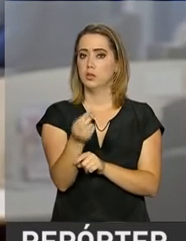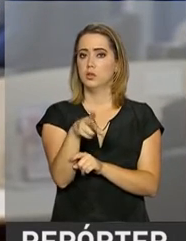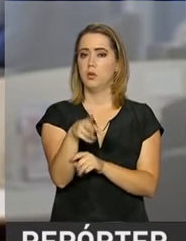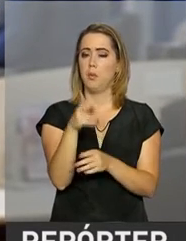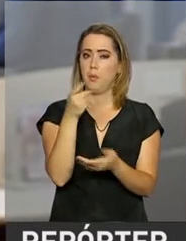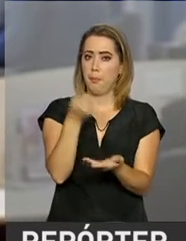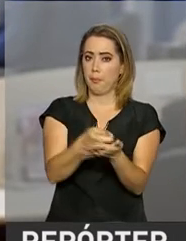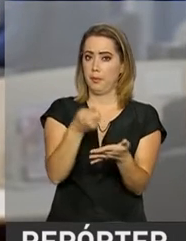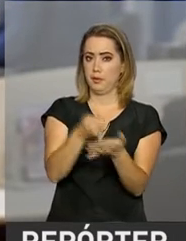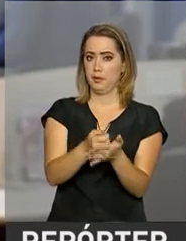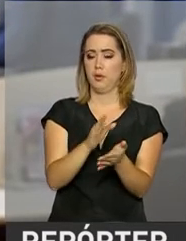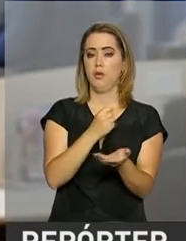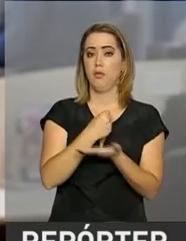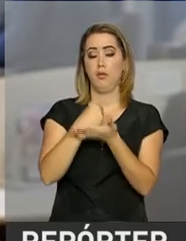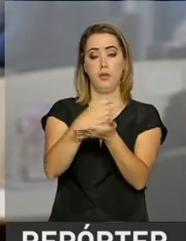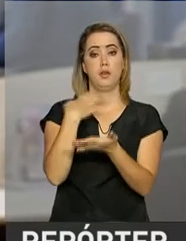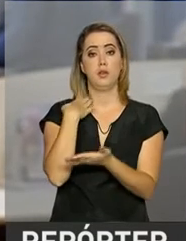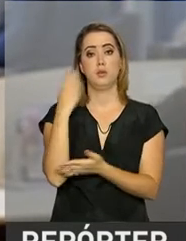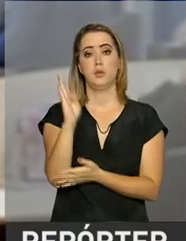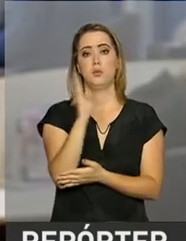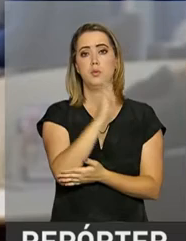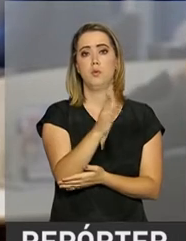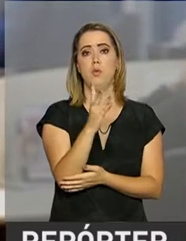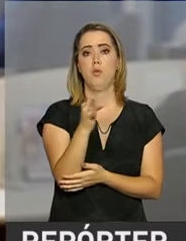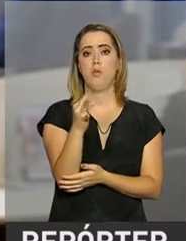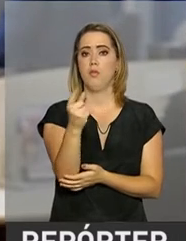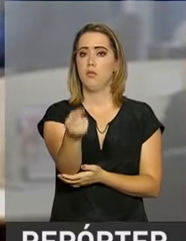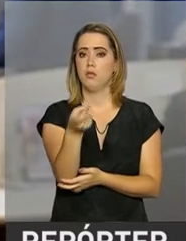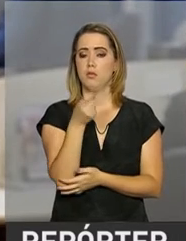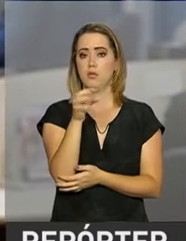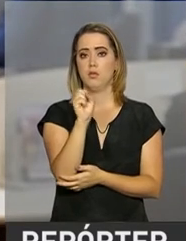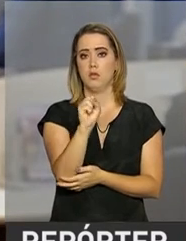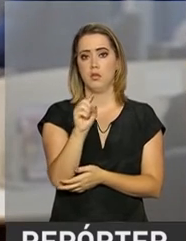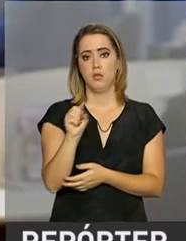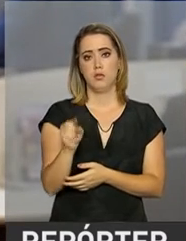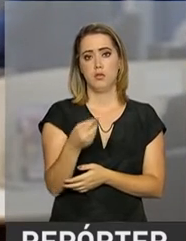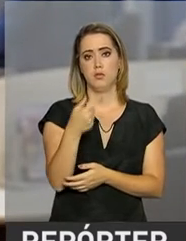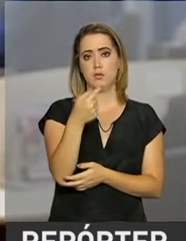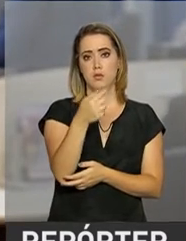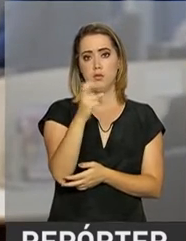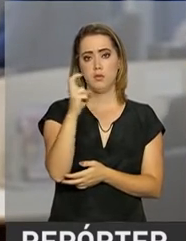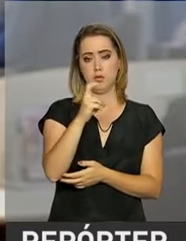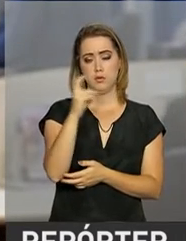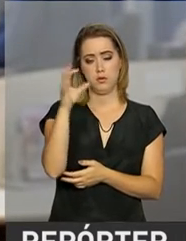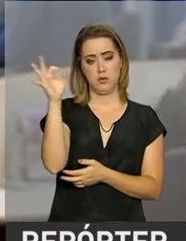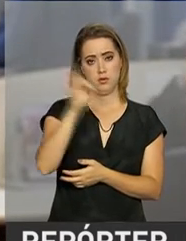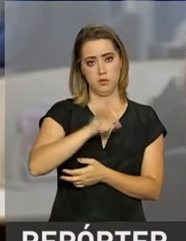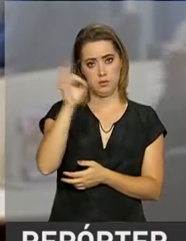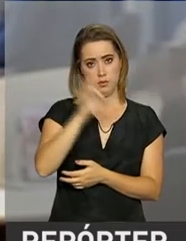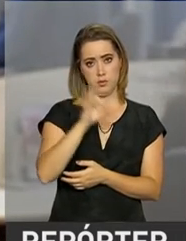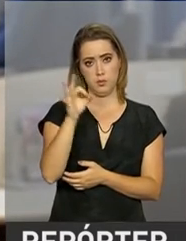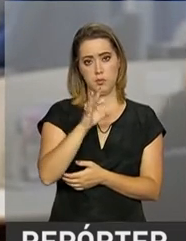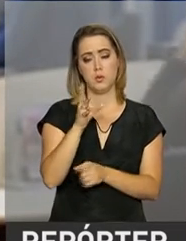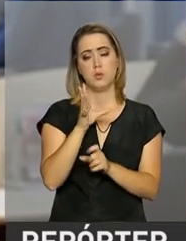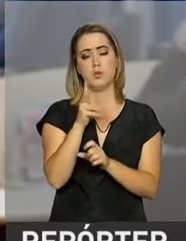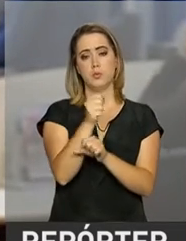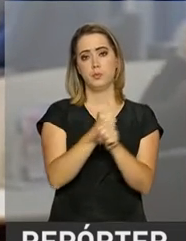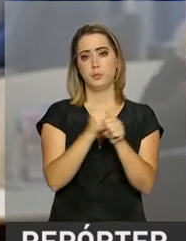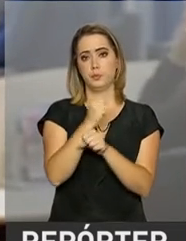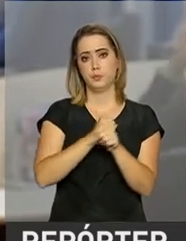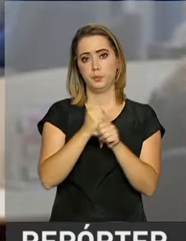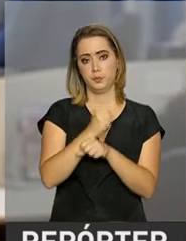foi oferecido pelo banco do brasil a uma taxa de 8,75 por cento ao ano inferior à praticada pelo